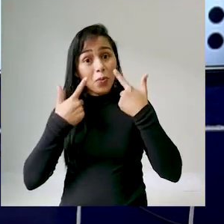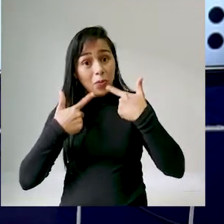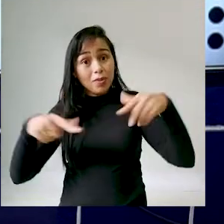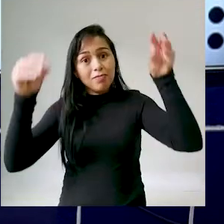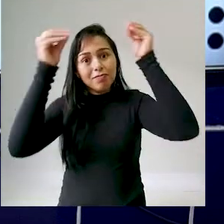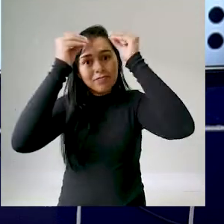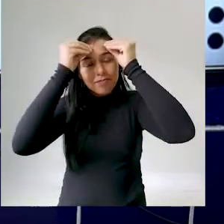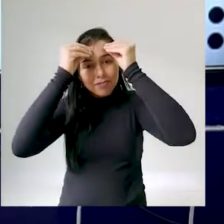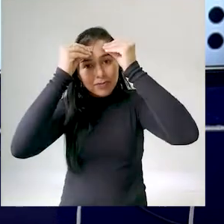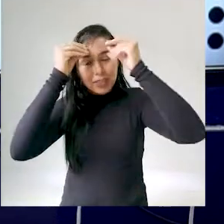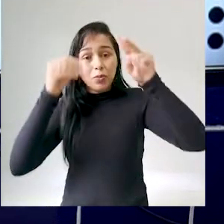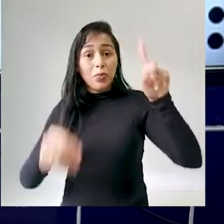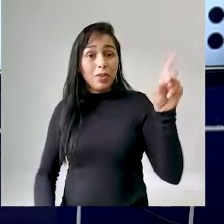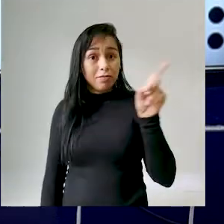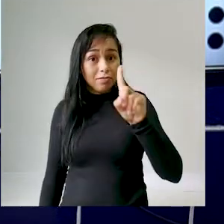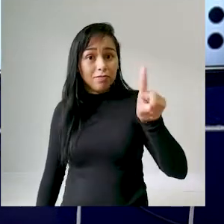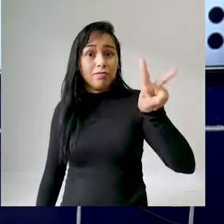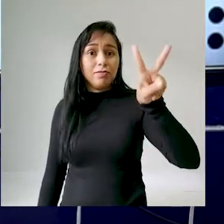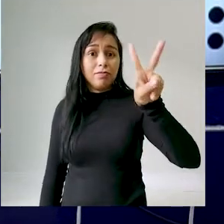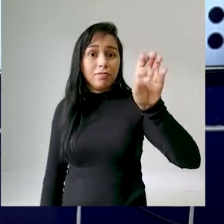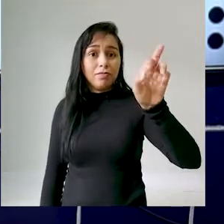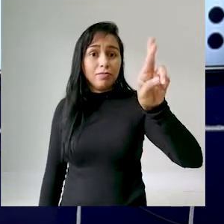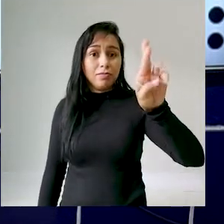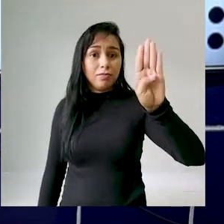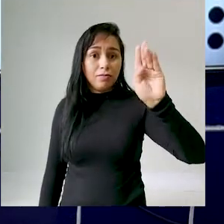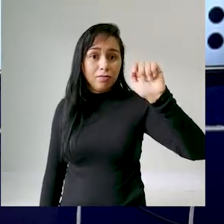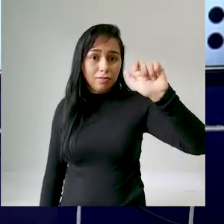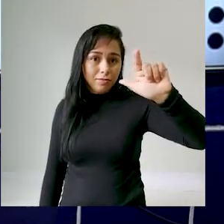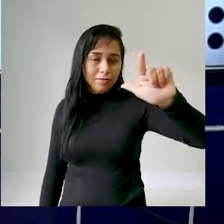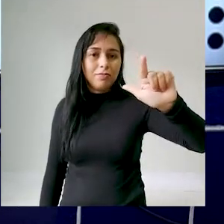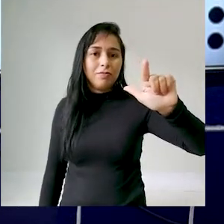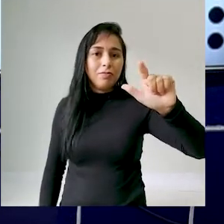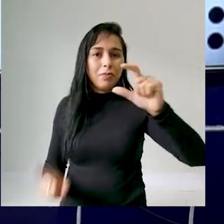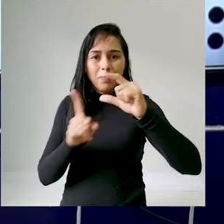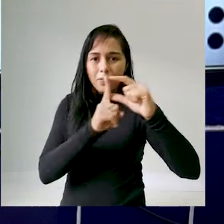você não utilizou palavra nenhuma, você utilizou a linguagem não verbal.